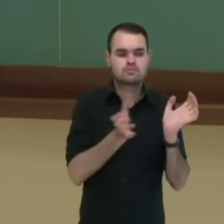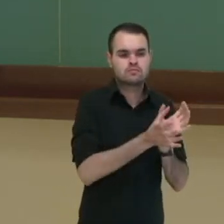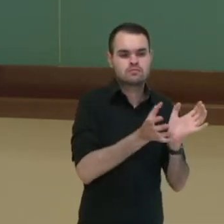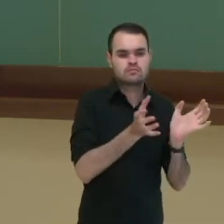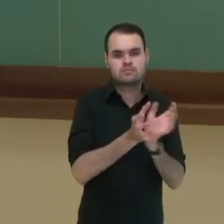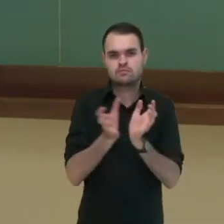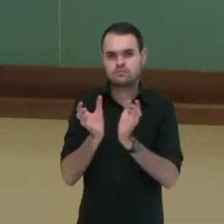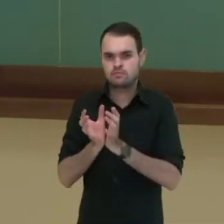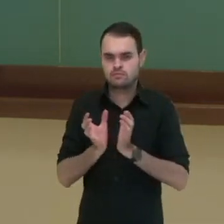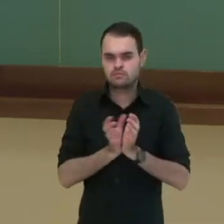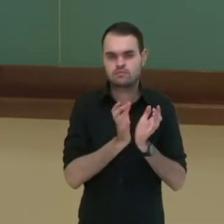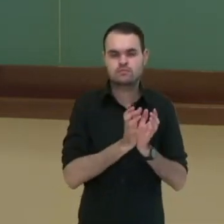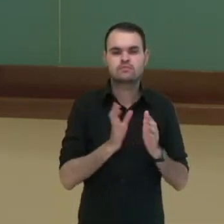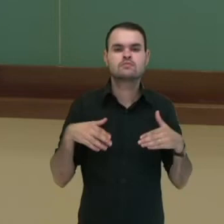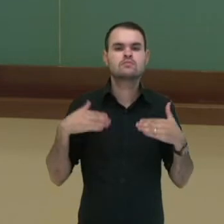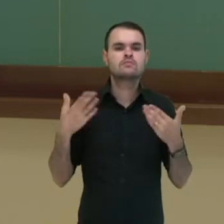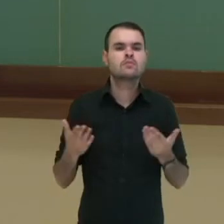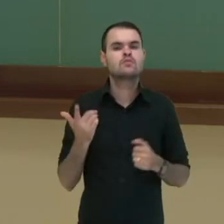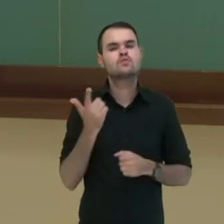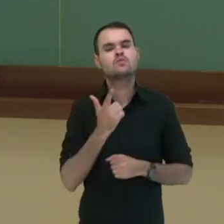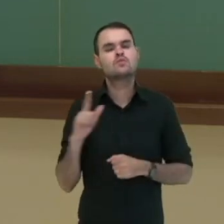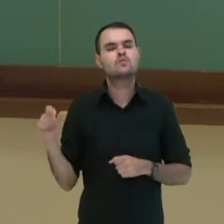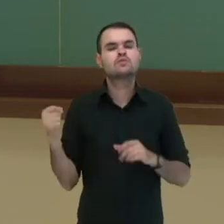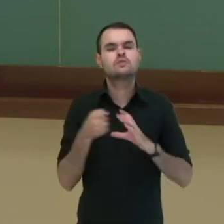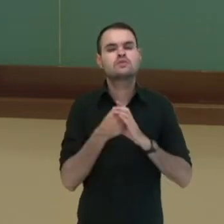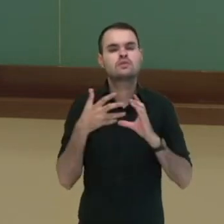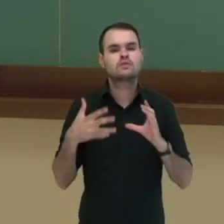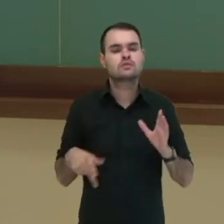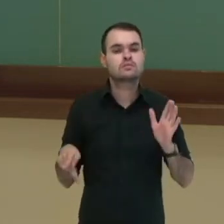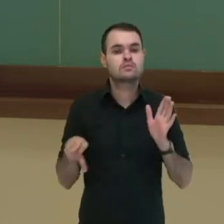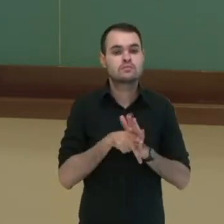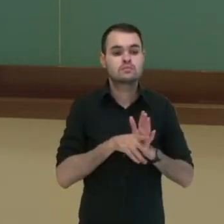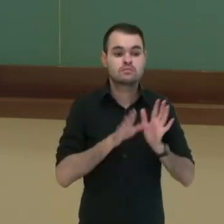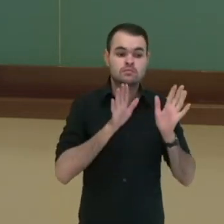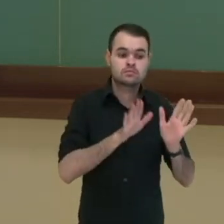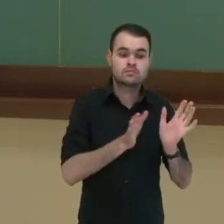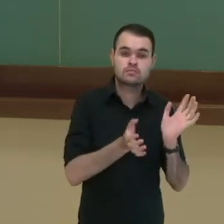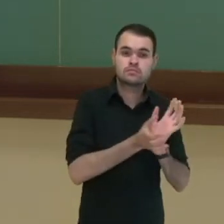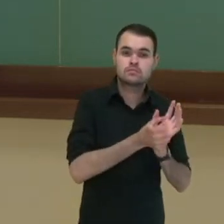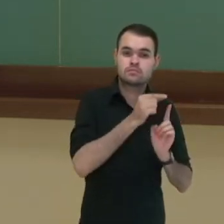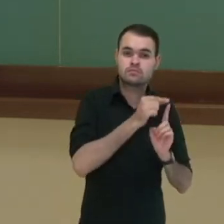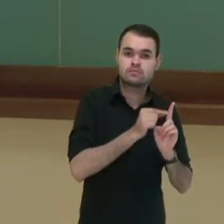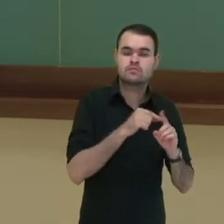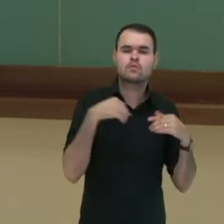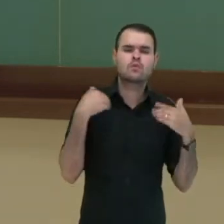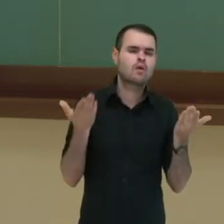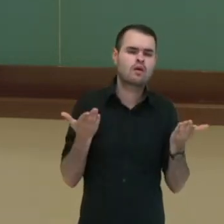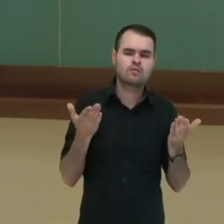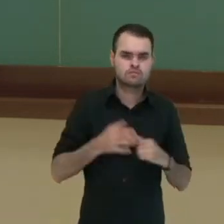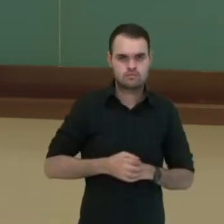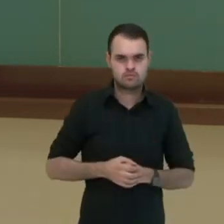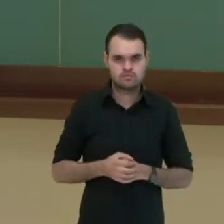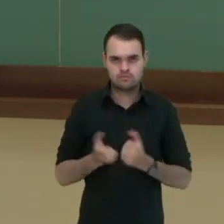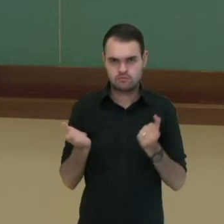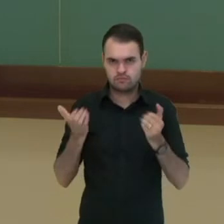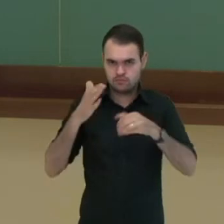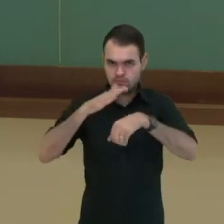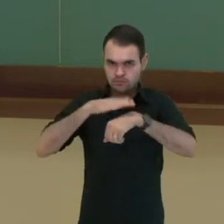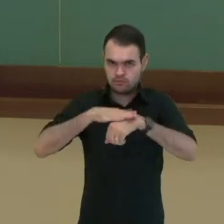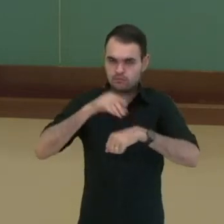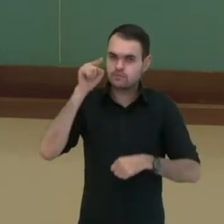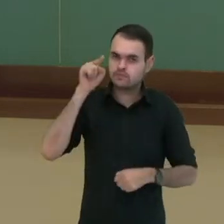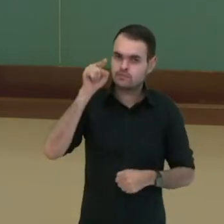vivos. Quais são as demais características para classificar uma espécie? Quais são elas? Eu vou dar um tempinho para